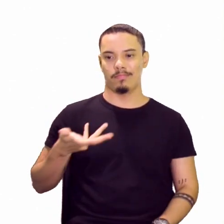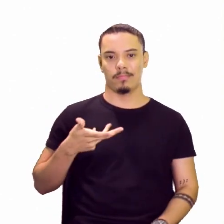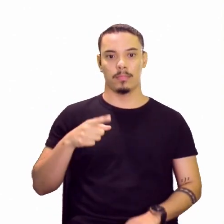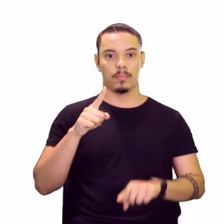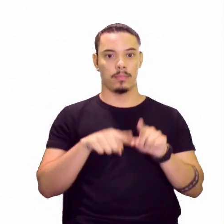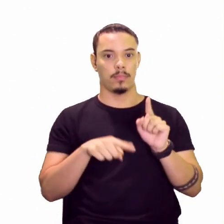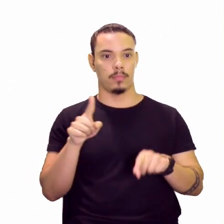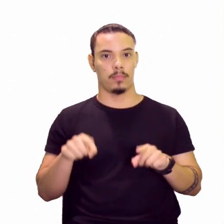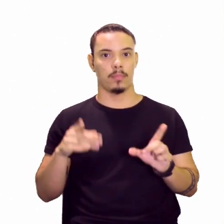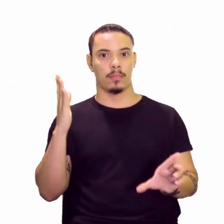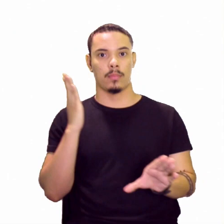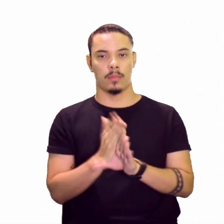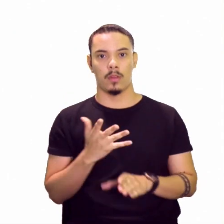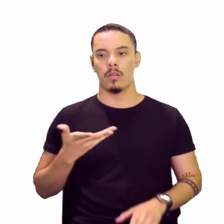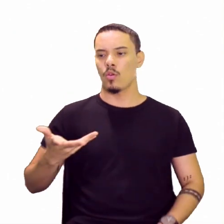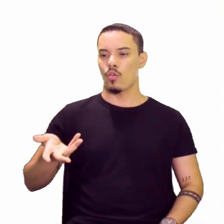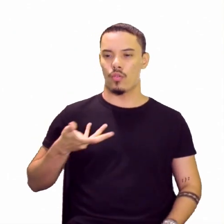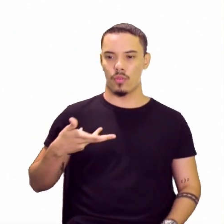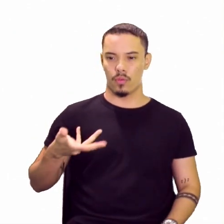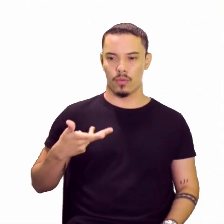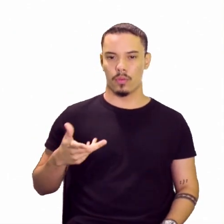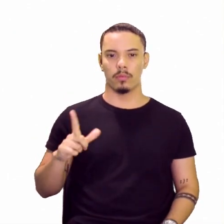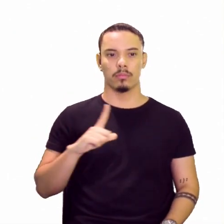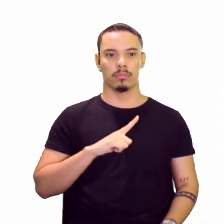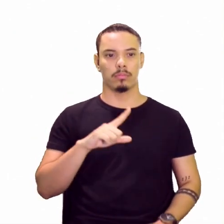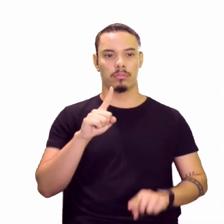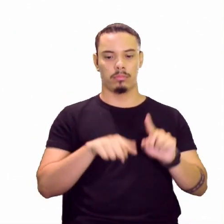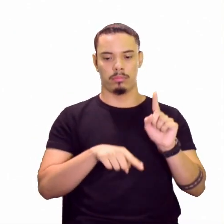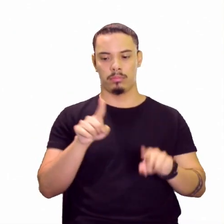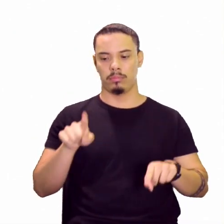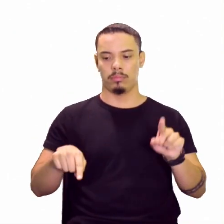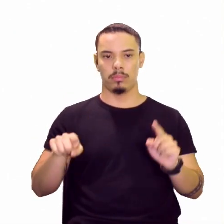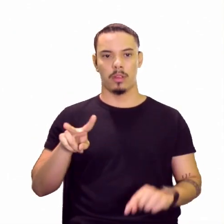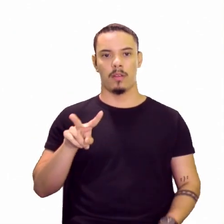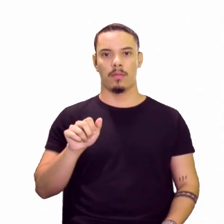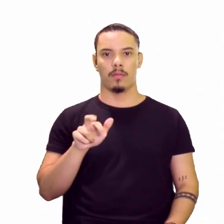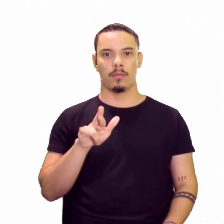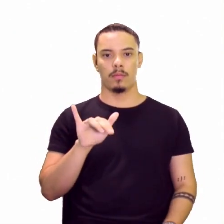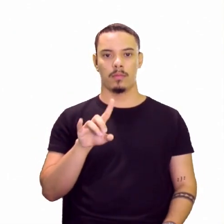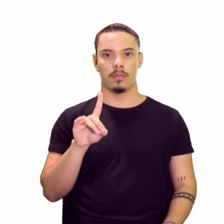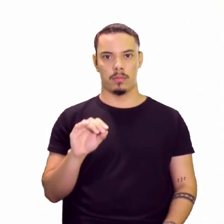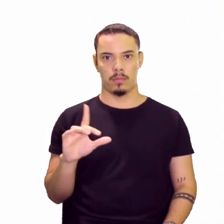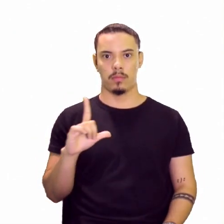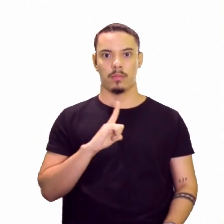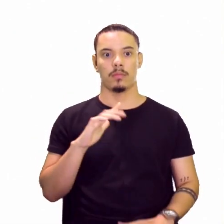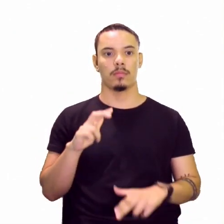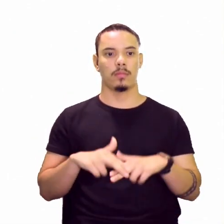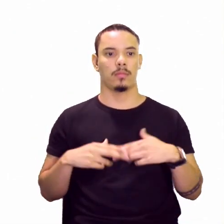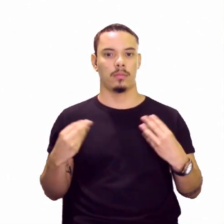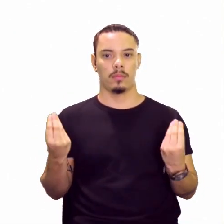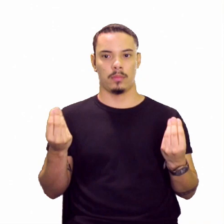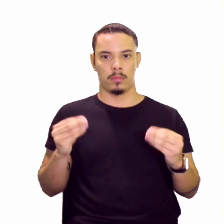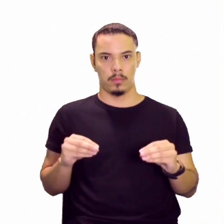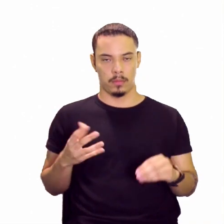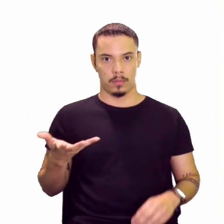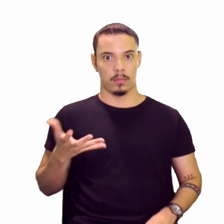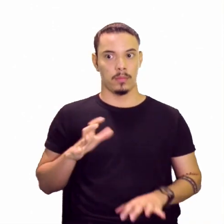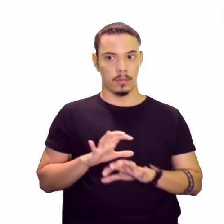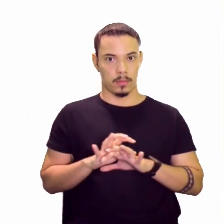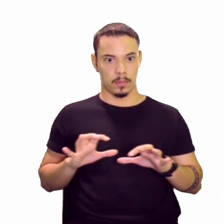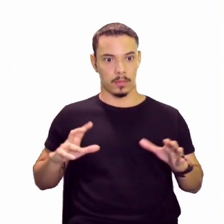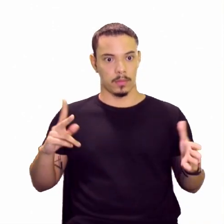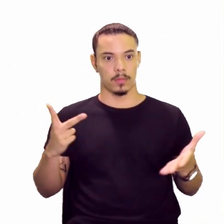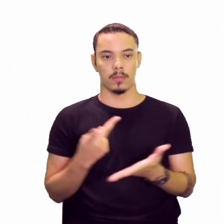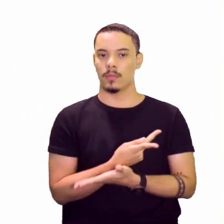da aceleração. Então, tá aqui, ele é variado uniformemente. Nós temos a aceleração aqui, certo? Nesse